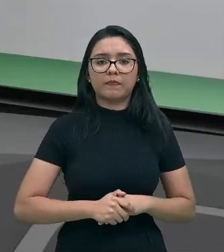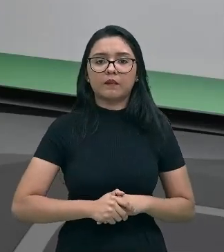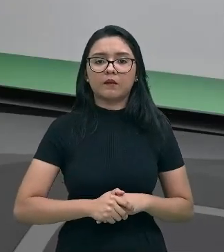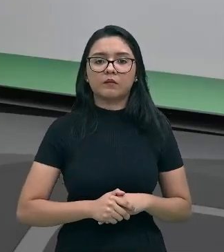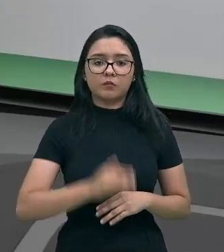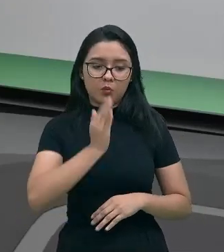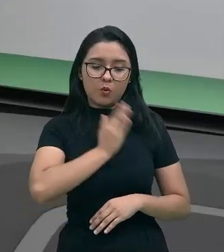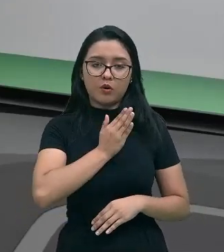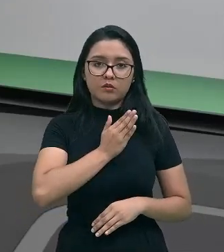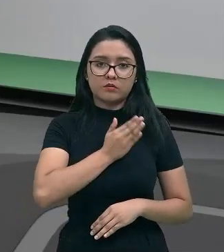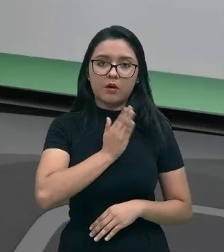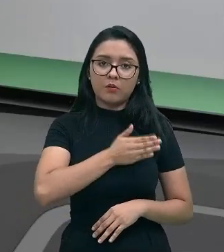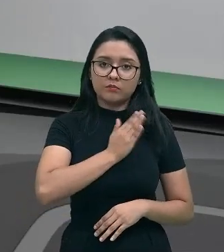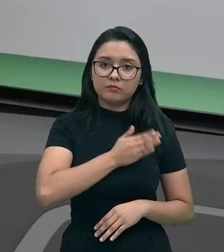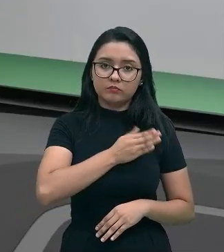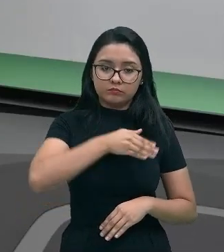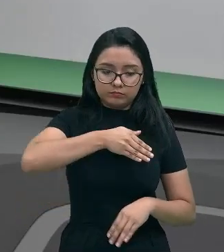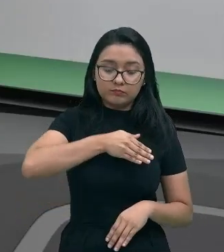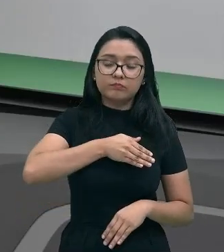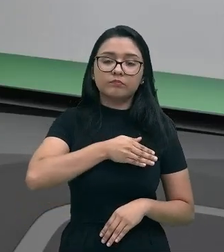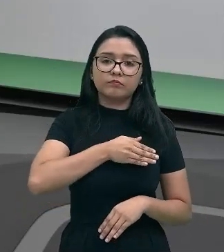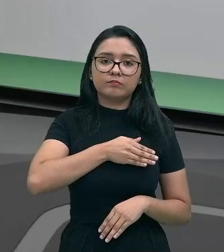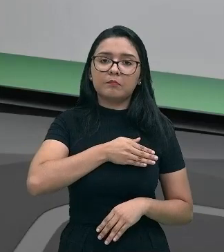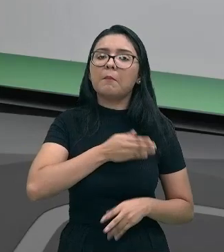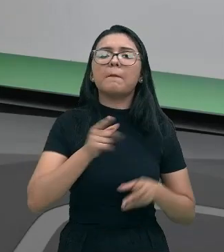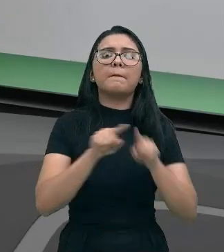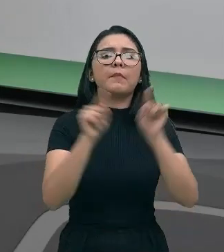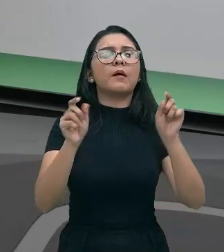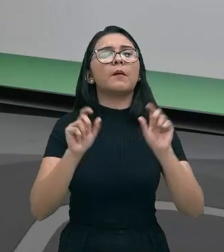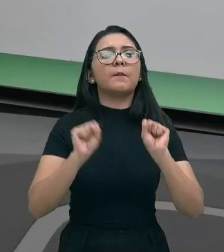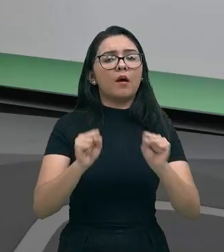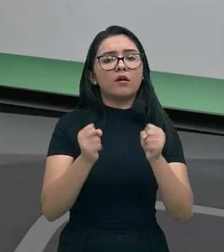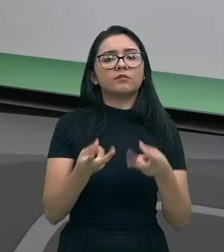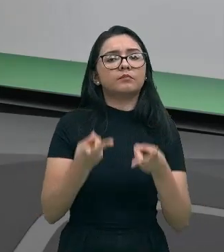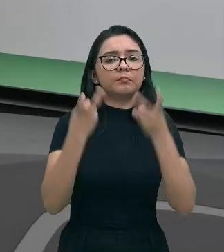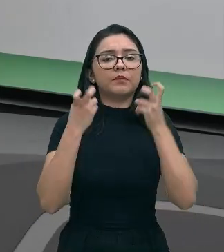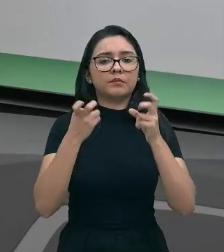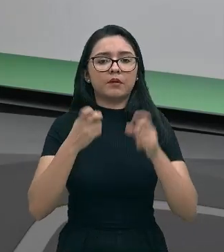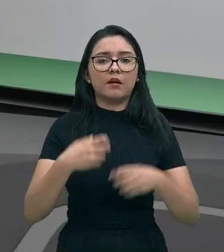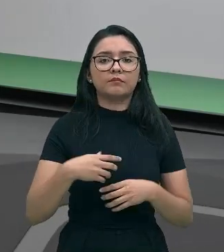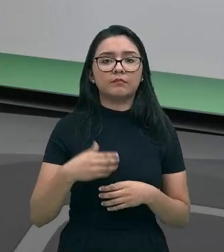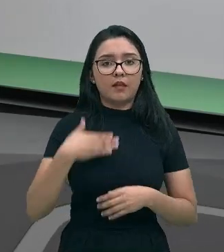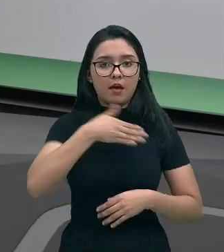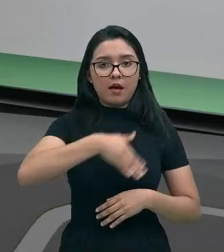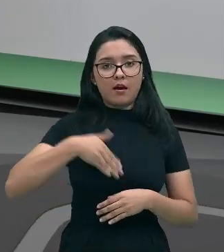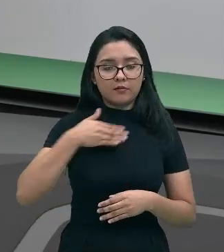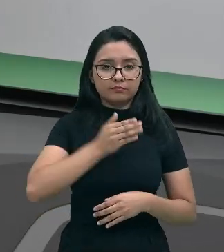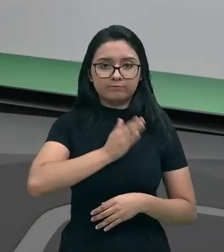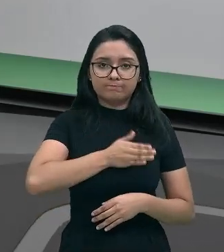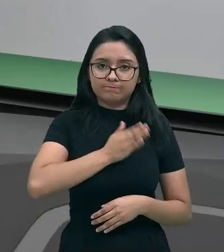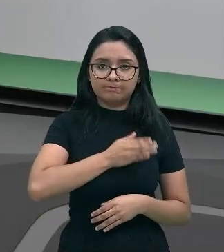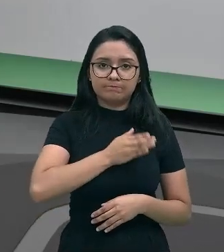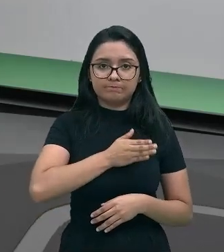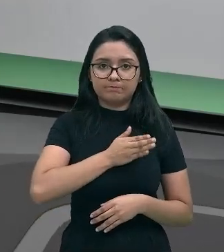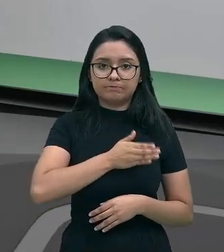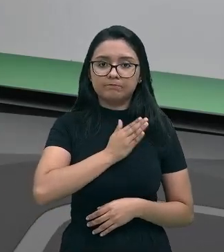dessa parte esquerda aqui, mas vocês podem observar que ele fica bem ao centro, né? Ele fica constantemente aqui